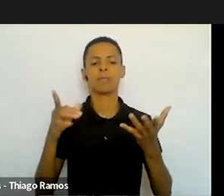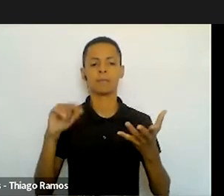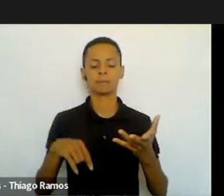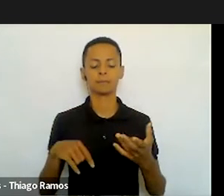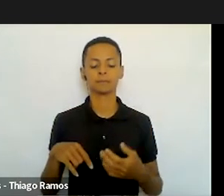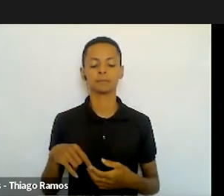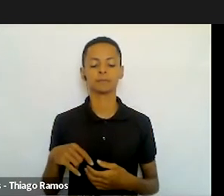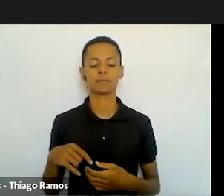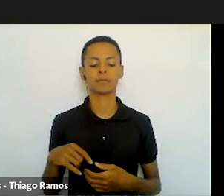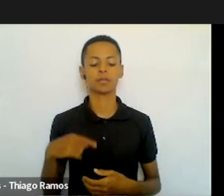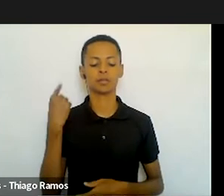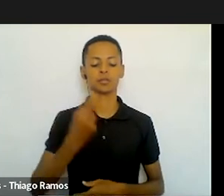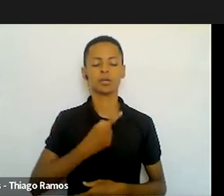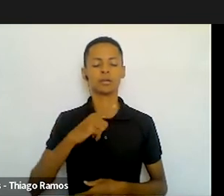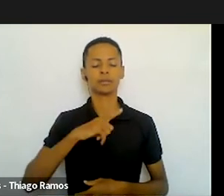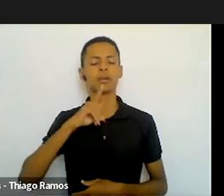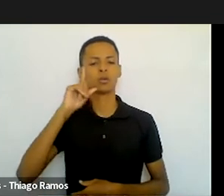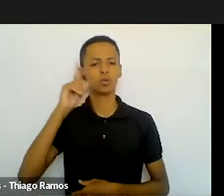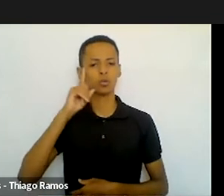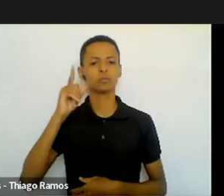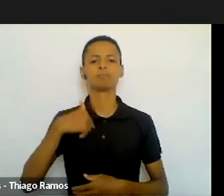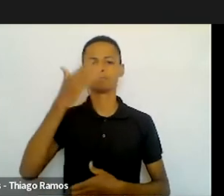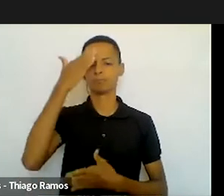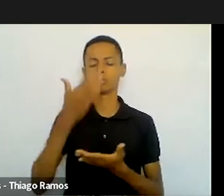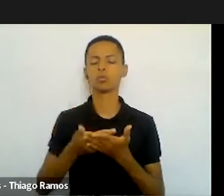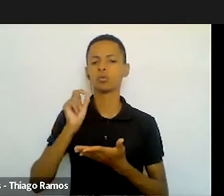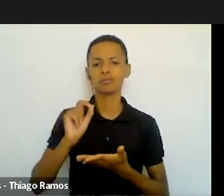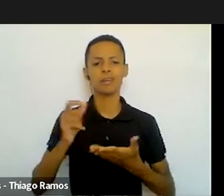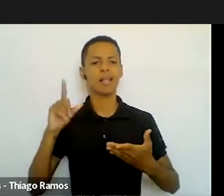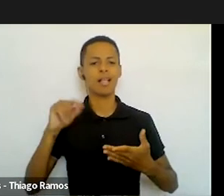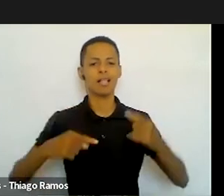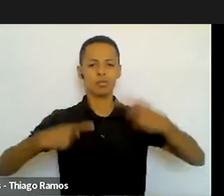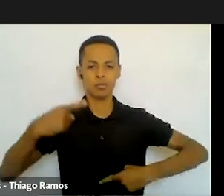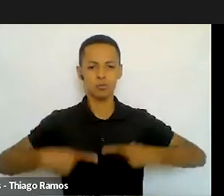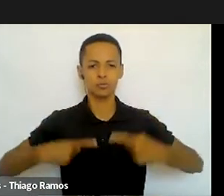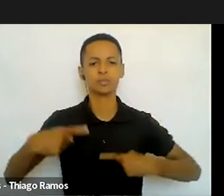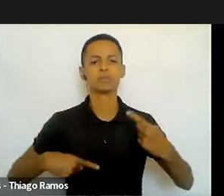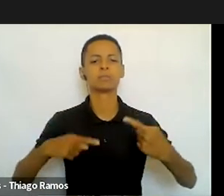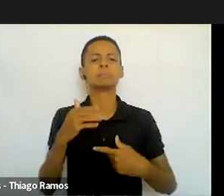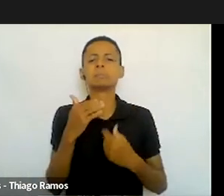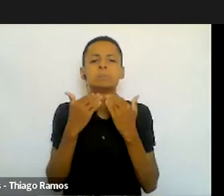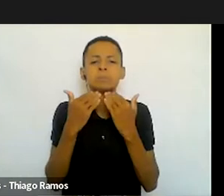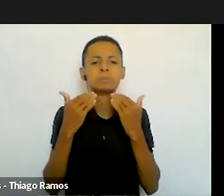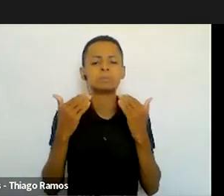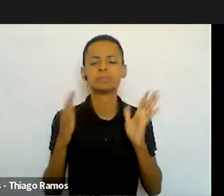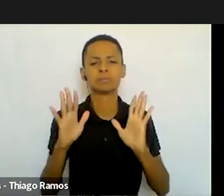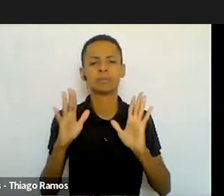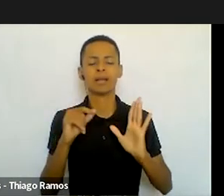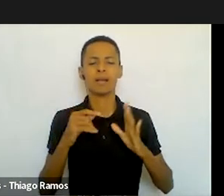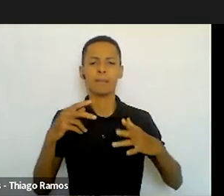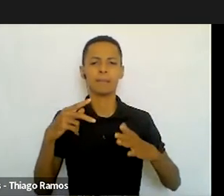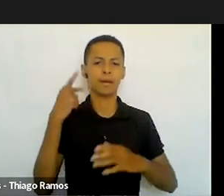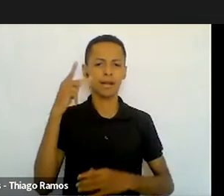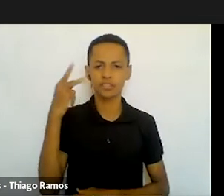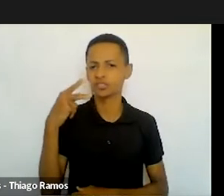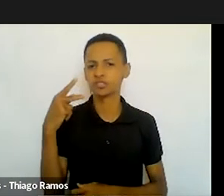estão levantando cada vez mais, e eu acredito nesse diálogo, independente de partido,